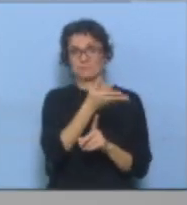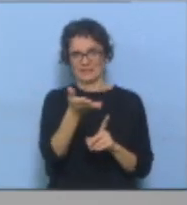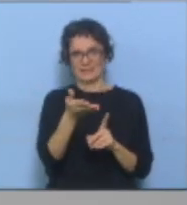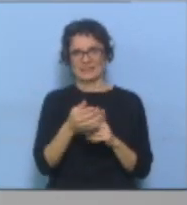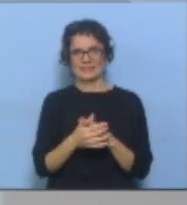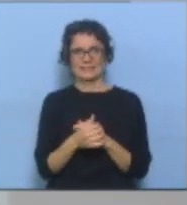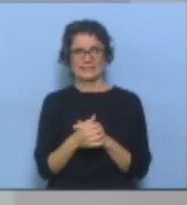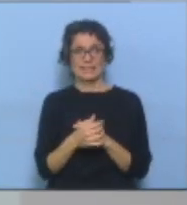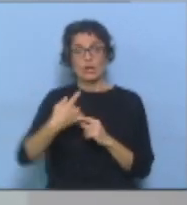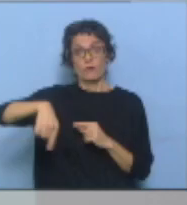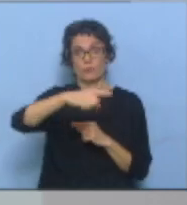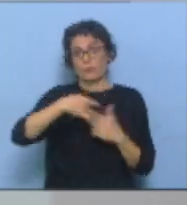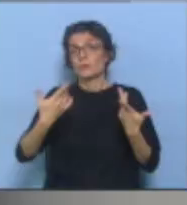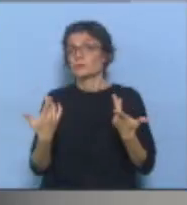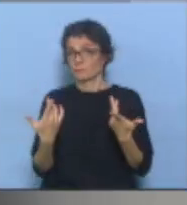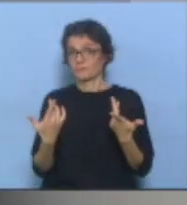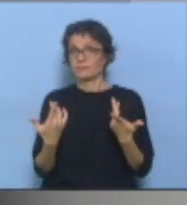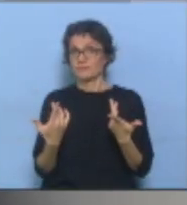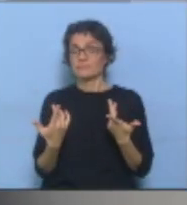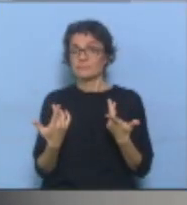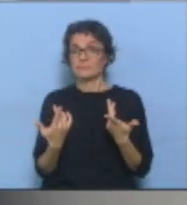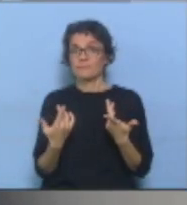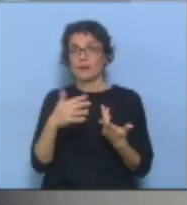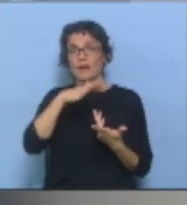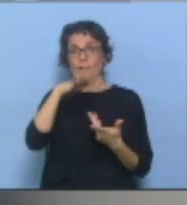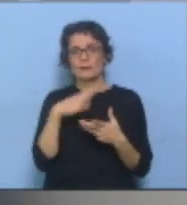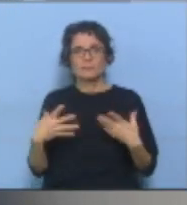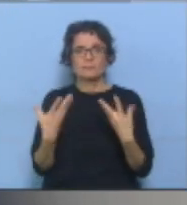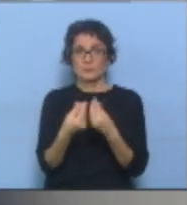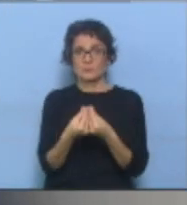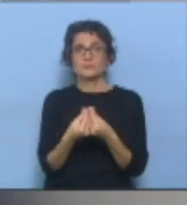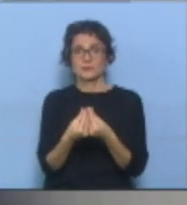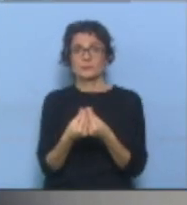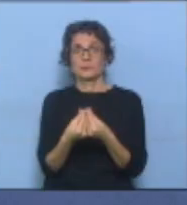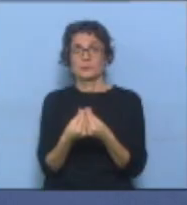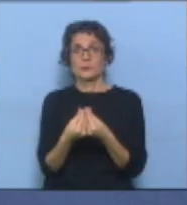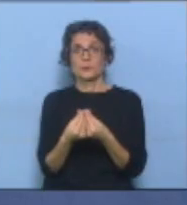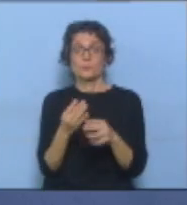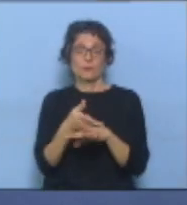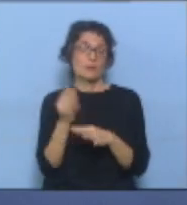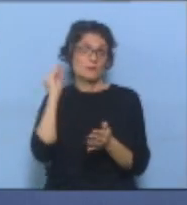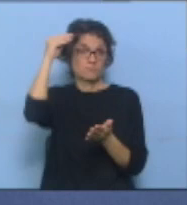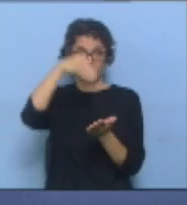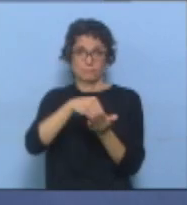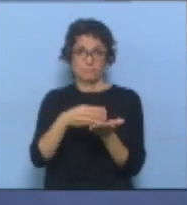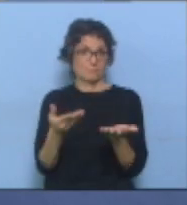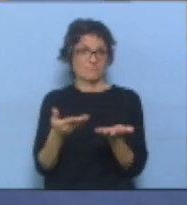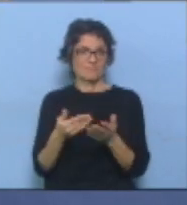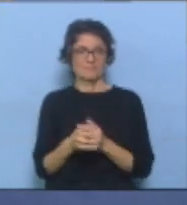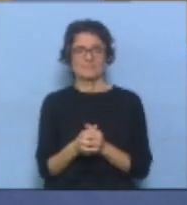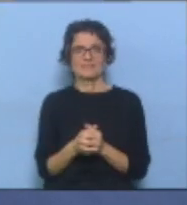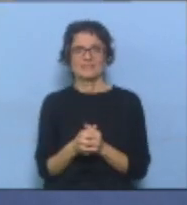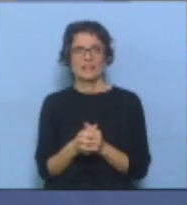porque... todos fazemos parte da mesma família, não é? A partir do batismo. Como é que vai